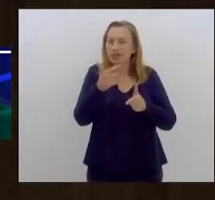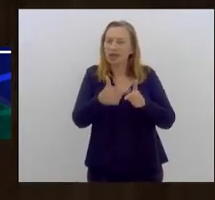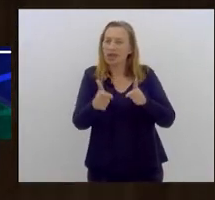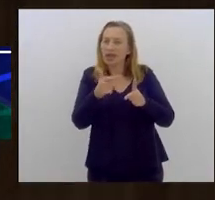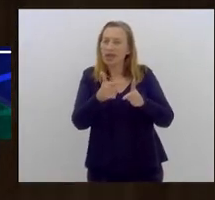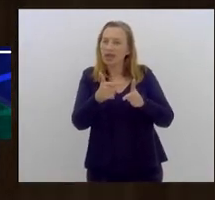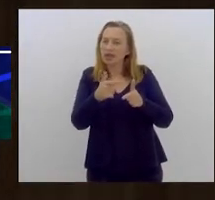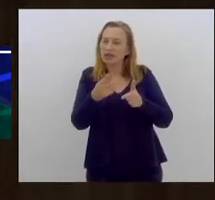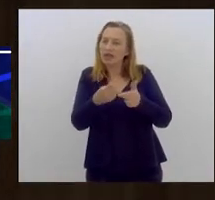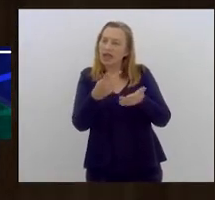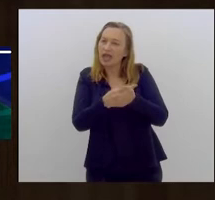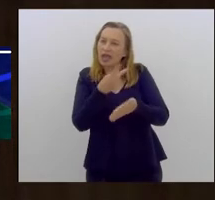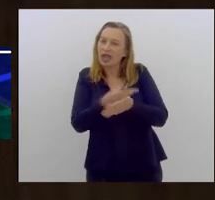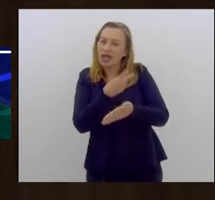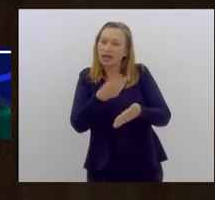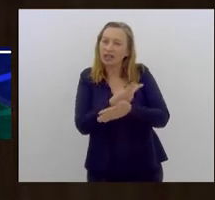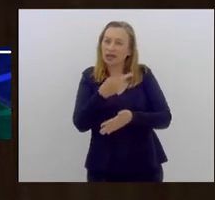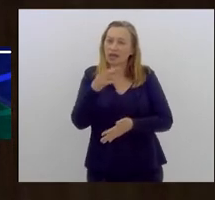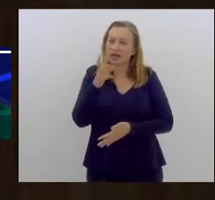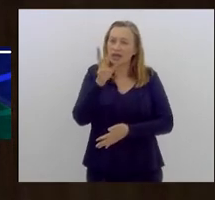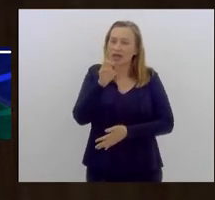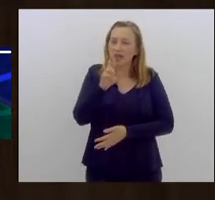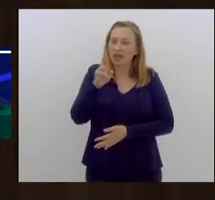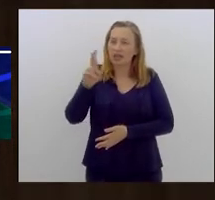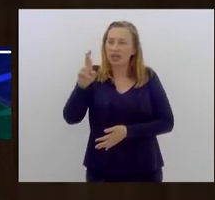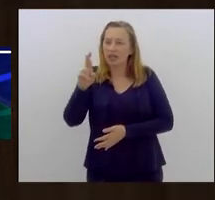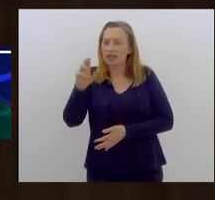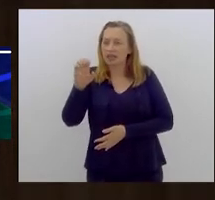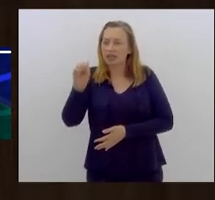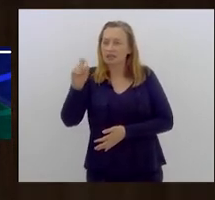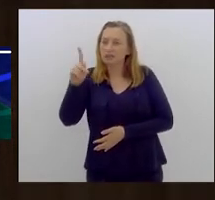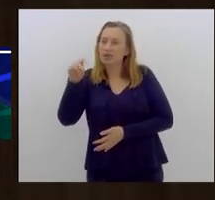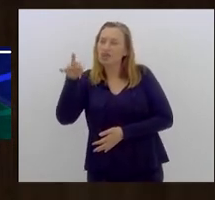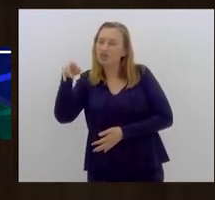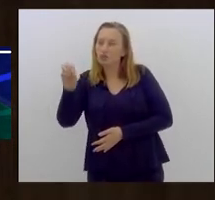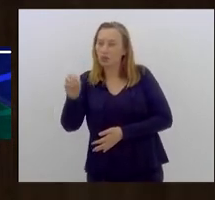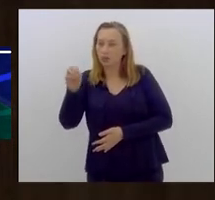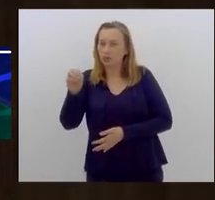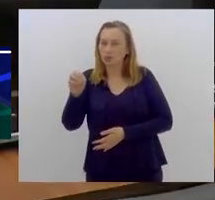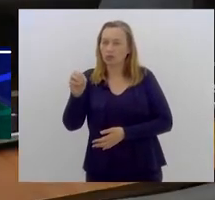parabéns. A comissão de redação corrigir okay. A emenda.